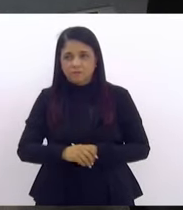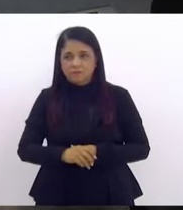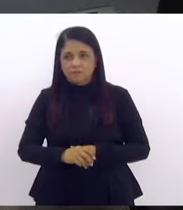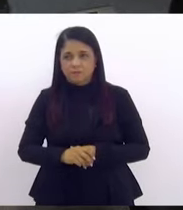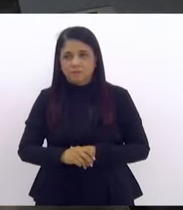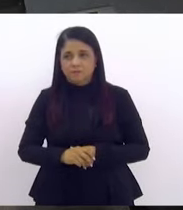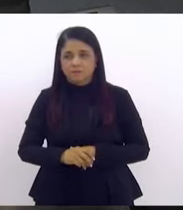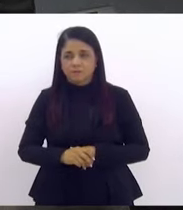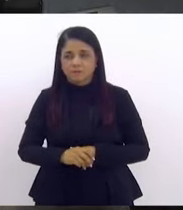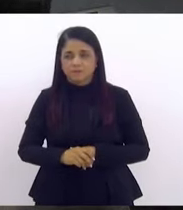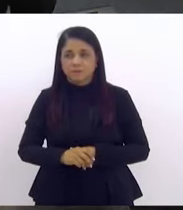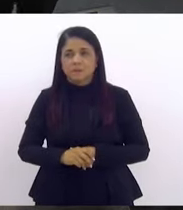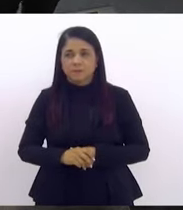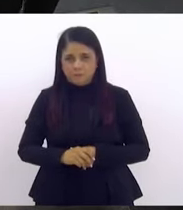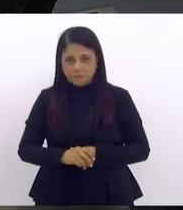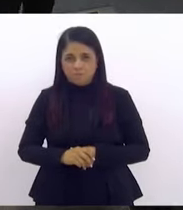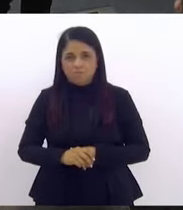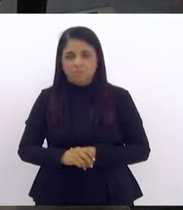Isso, abriu.